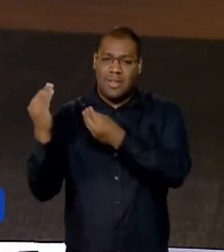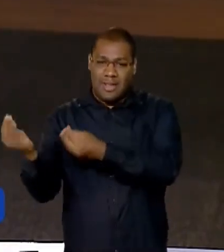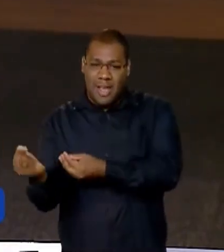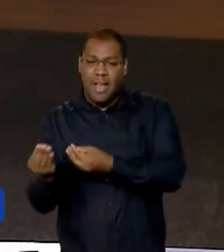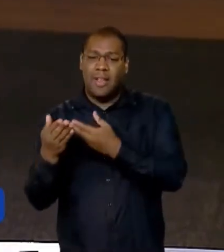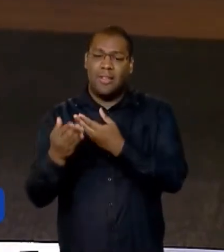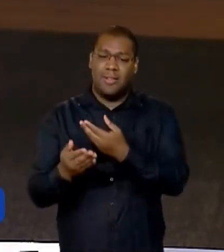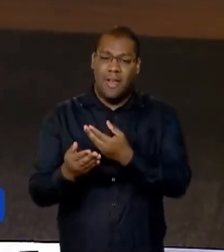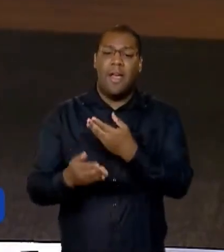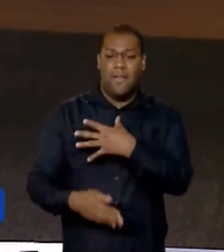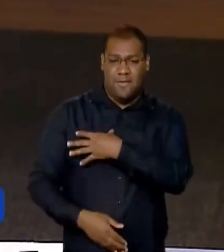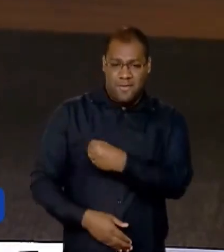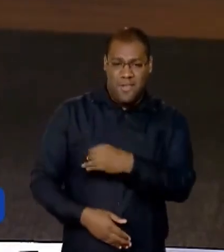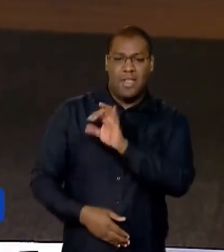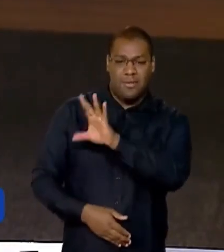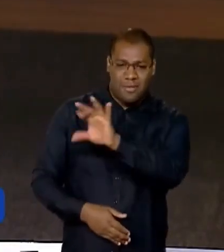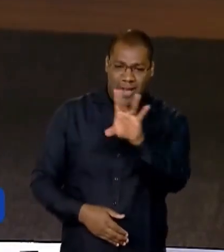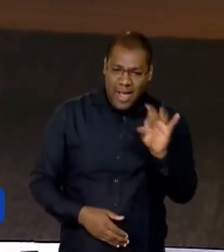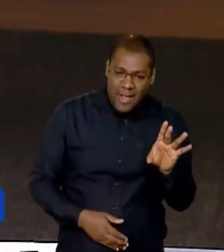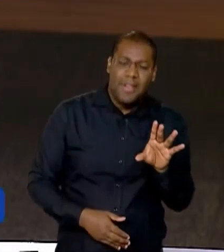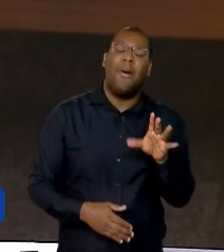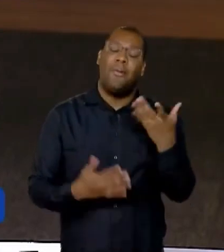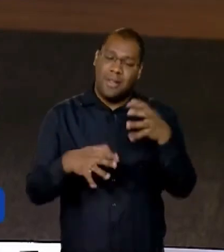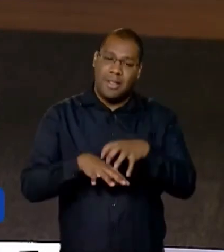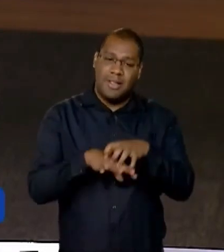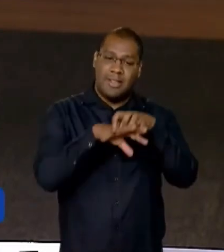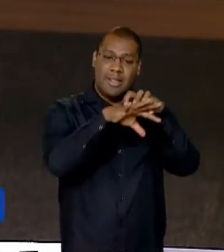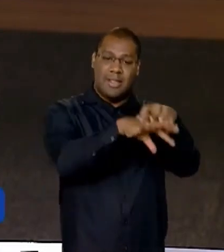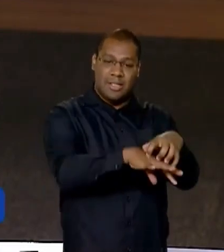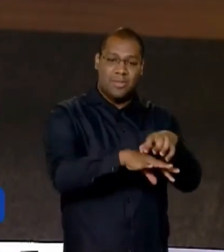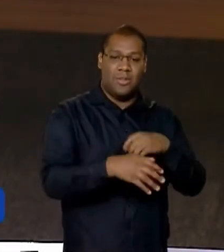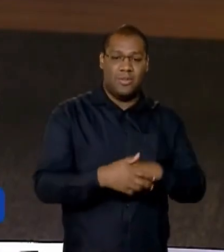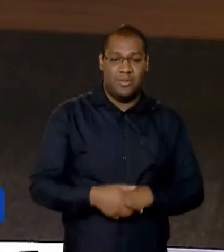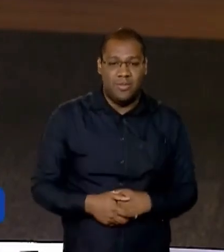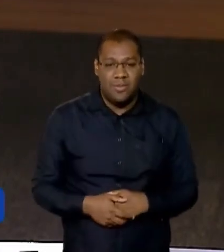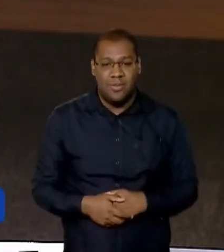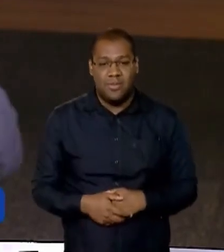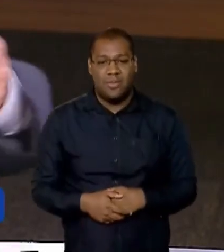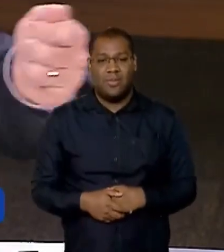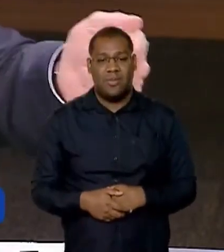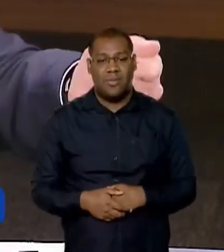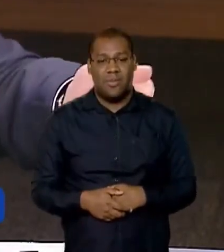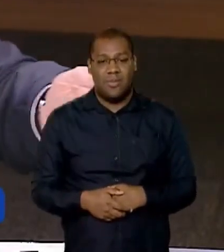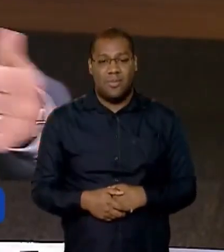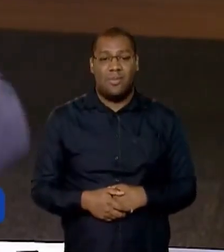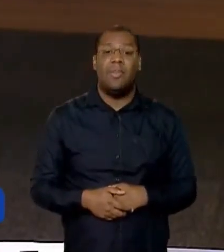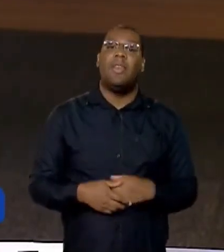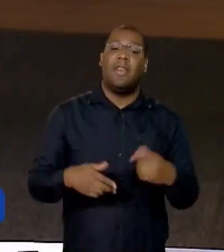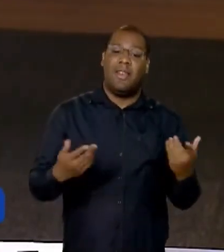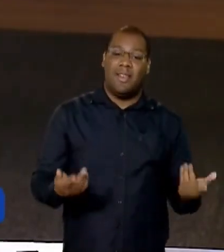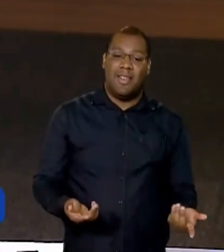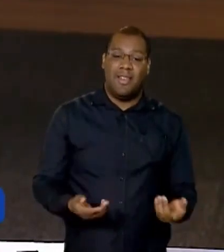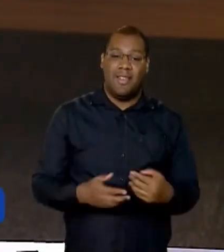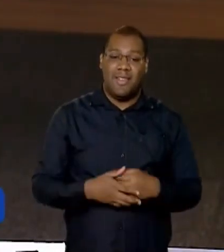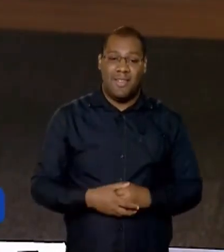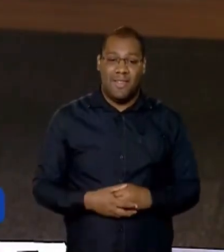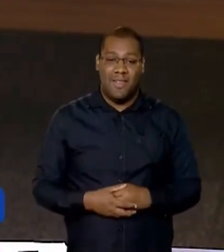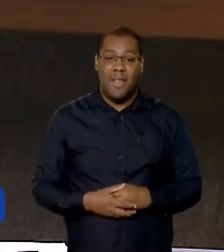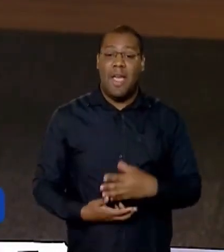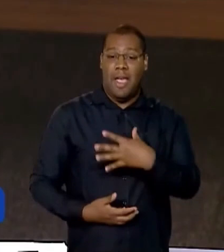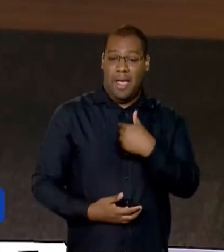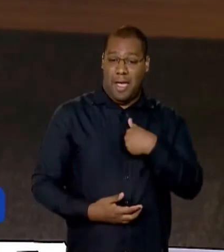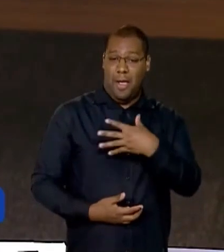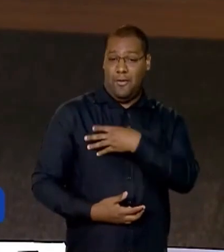mensal distribuí para cada um se salvasse algum PIS mais velha ela dava dinheiro aqui é para você ir namorar hoje como eu era um